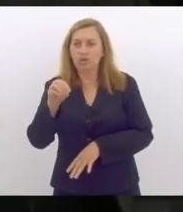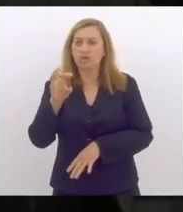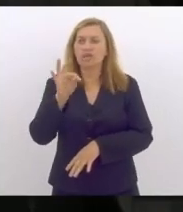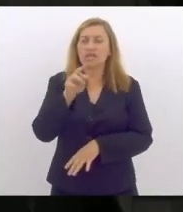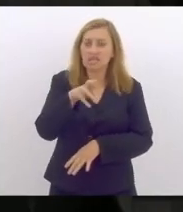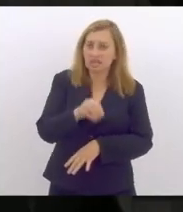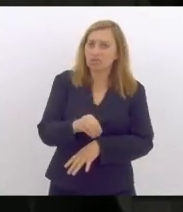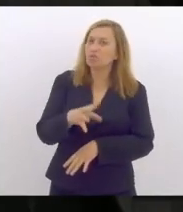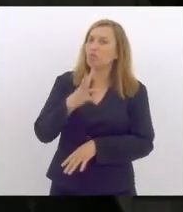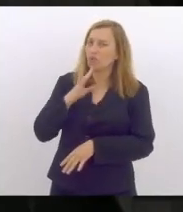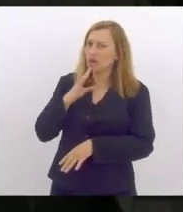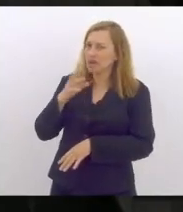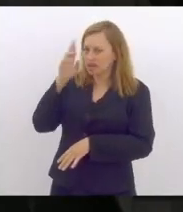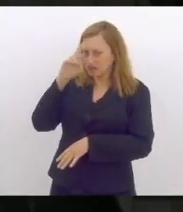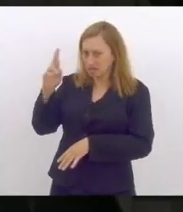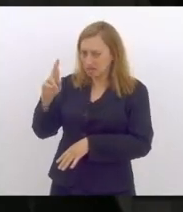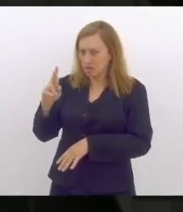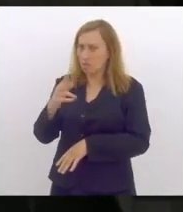senhora conhece,